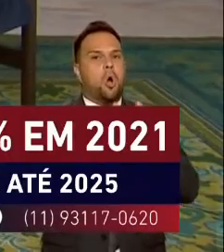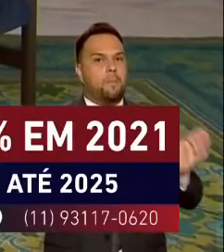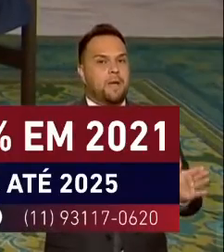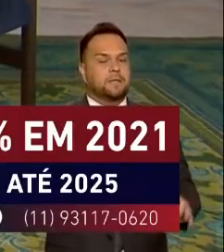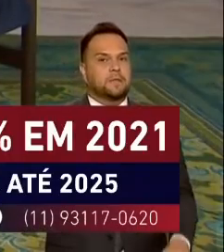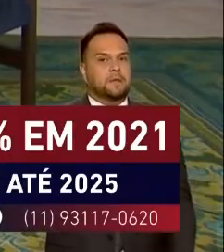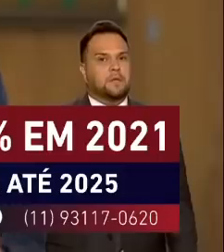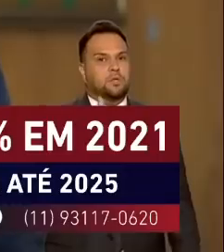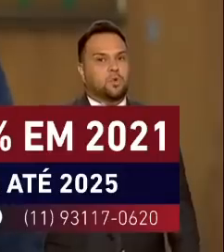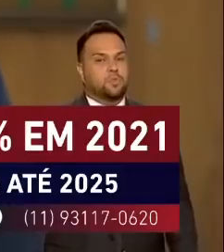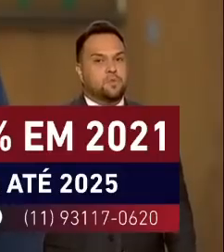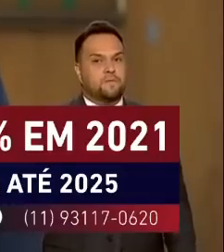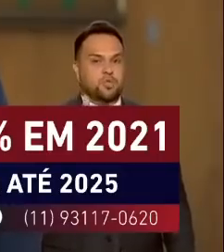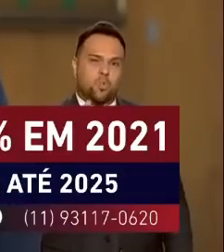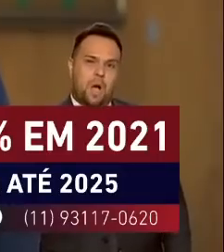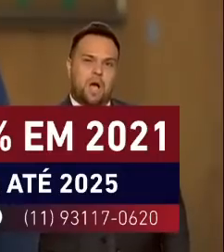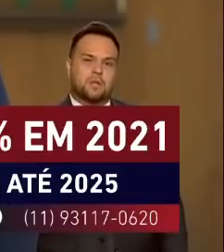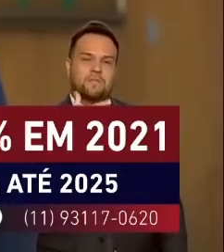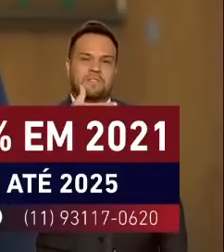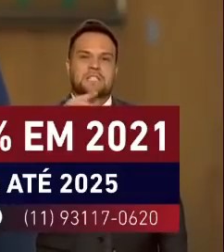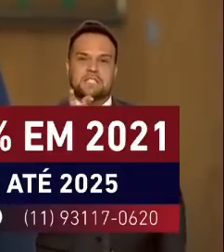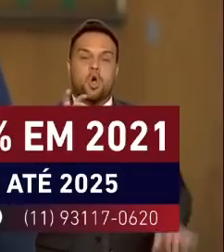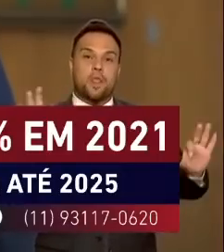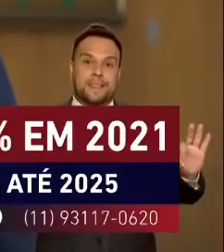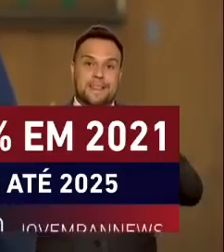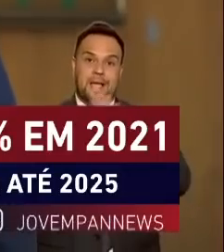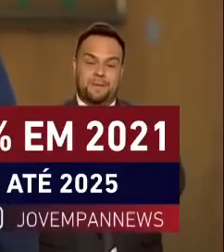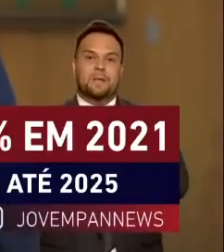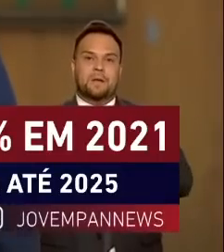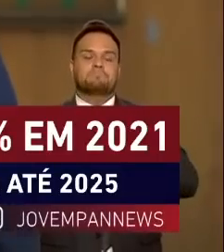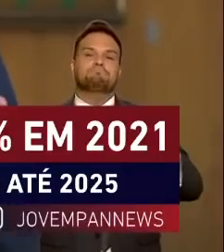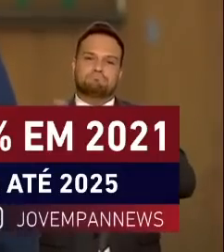24, 25, se tenha concretizado essa entrada do Brasil na OCDE.